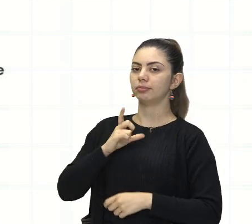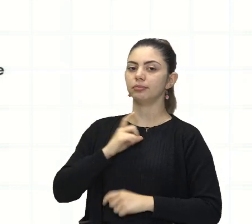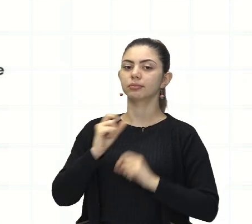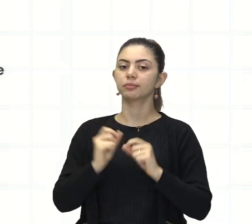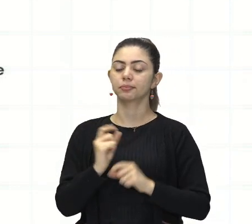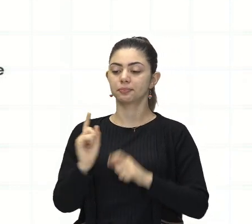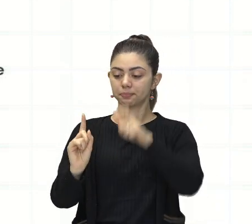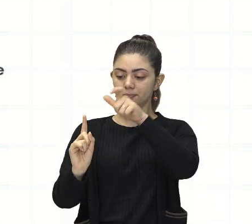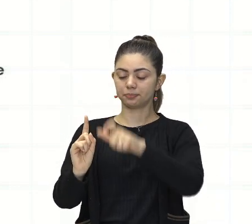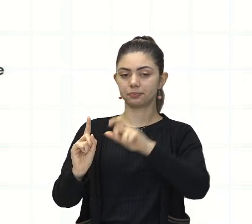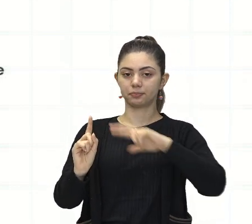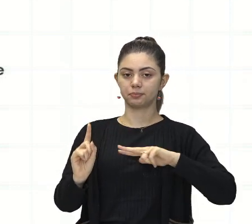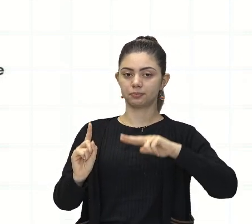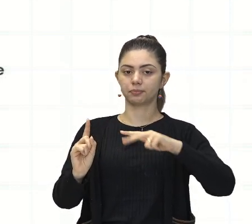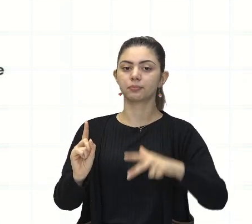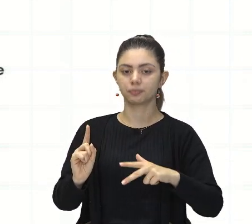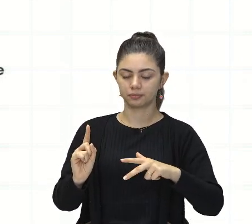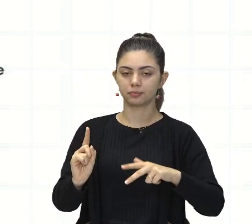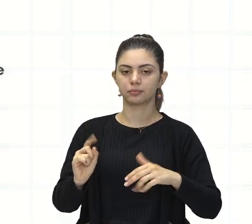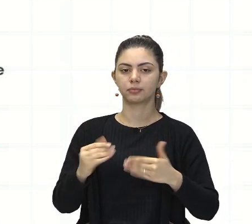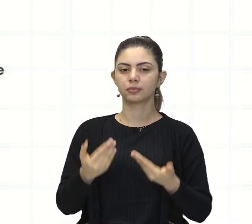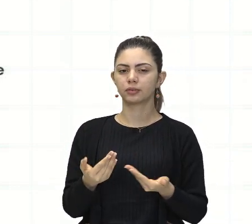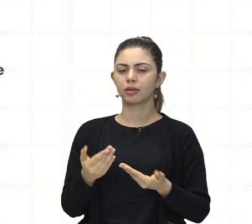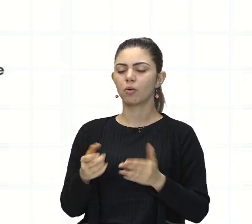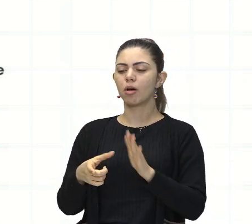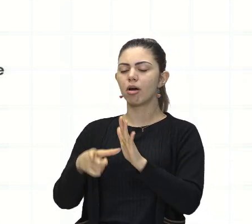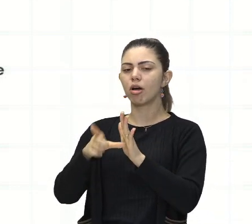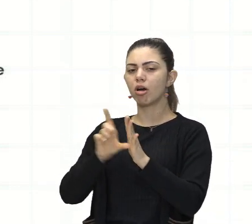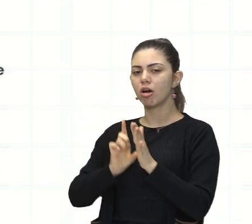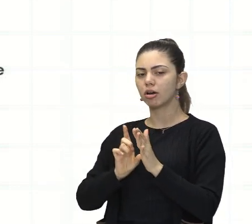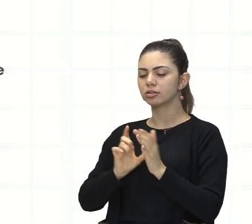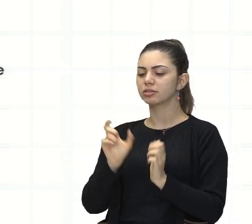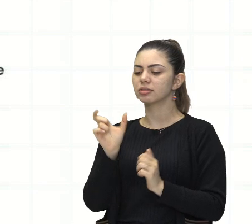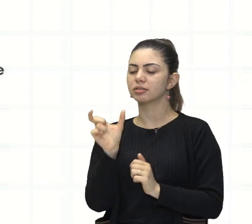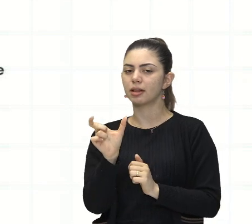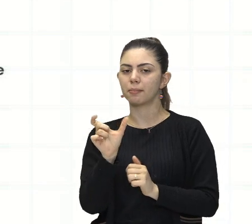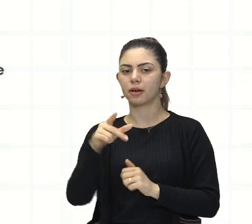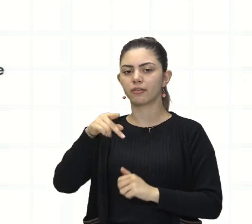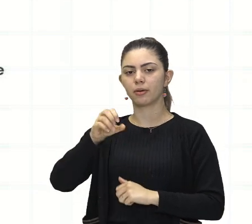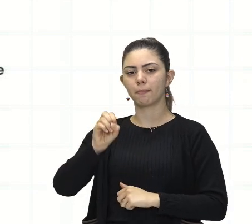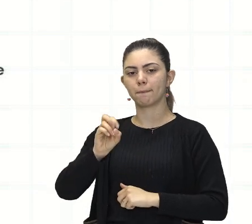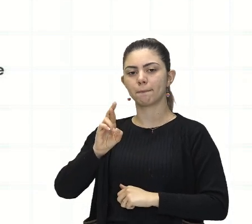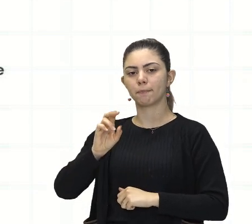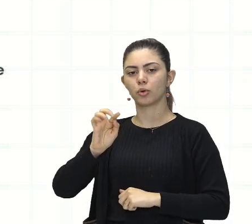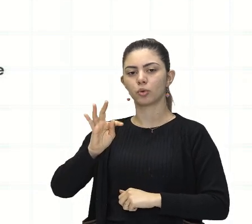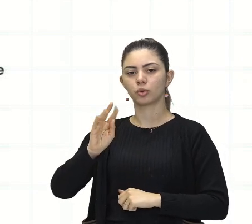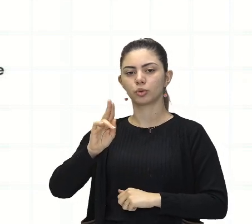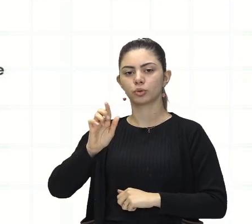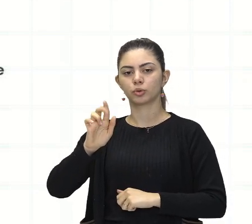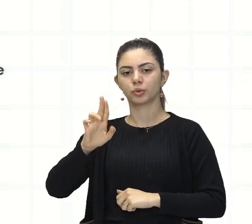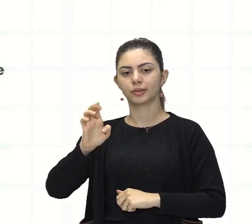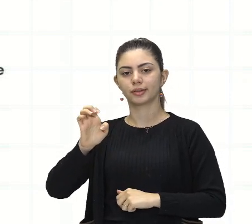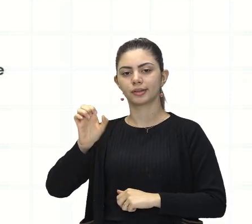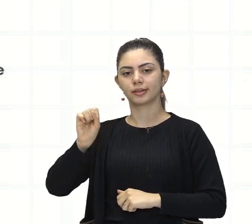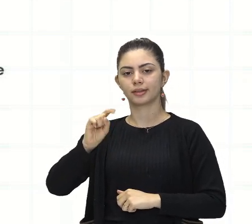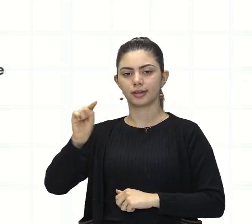esse indivíduo, e antes da palavra português, temos essa palavrinha aqui, ó, que